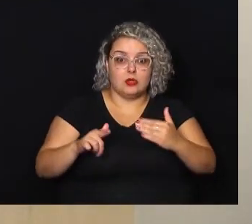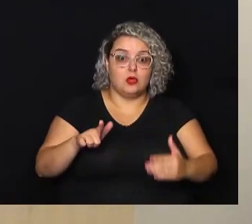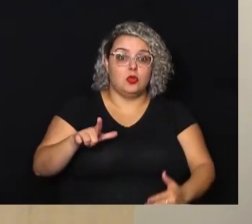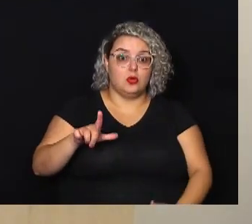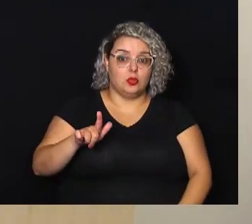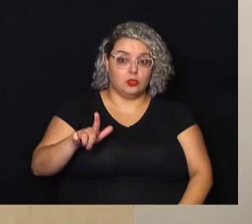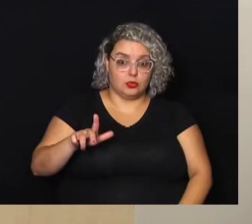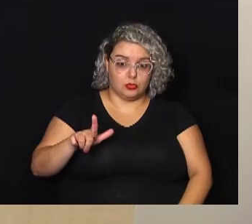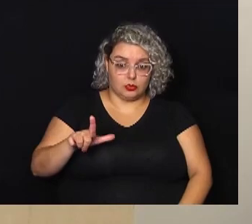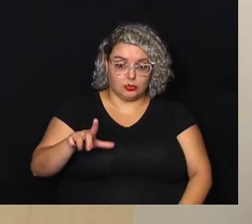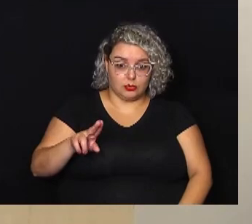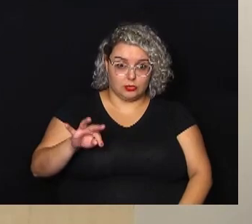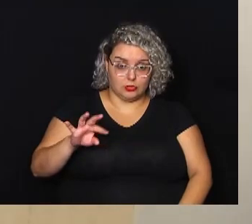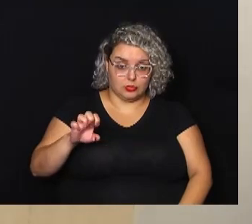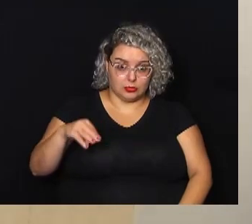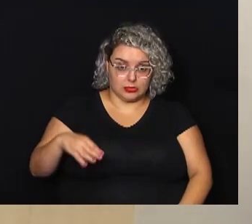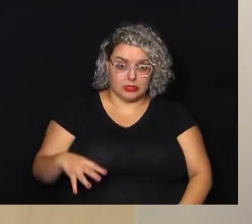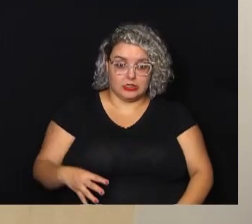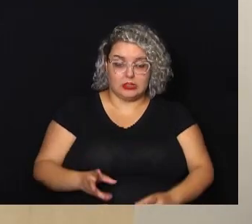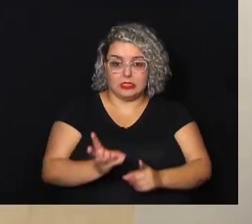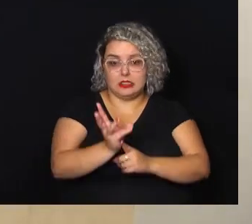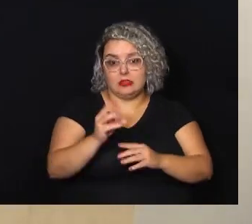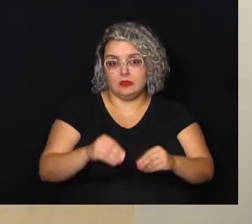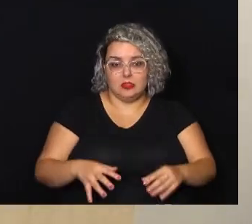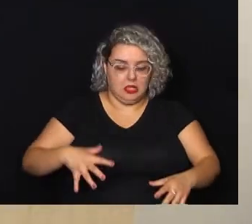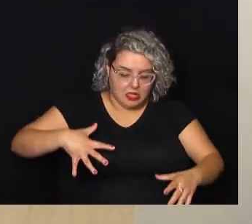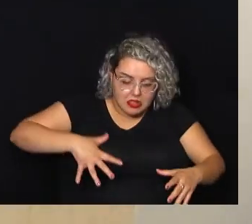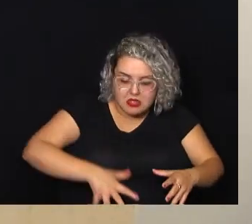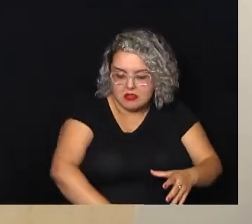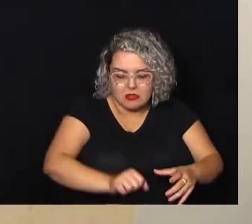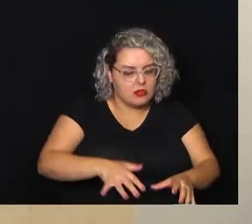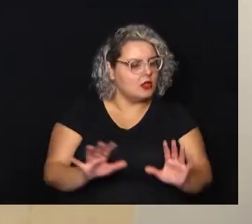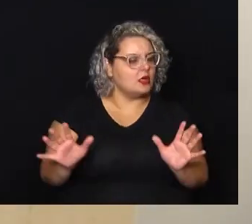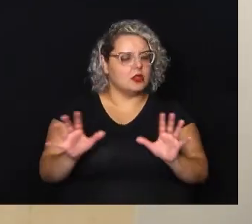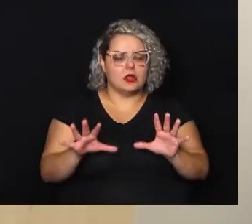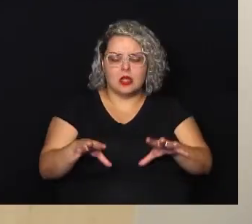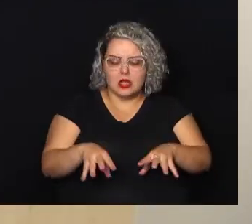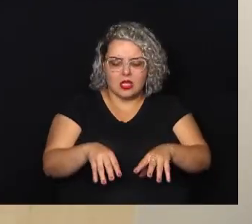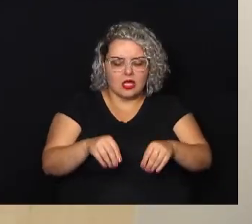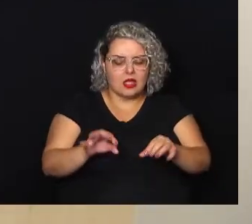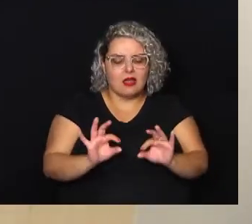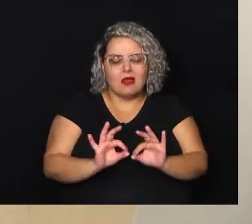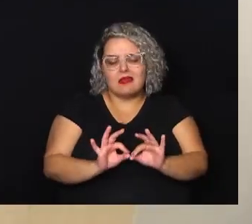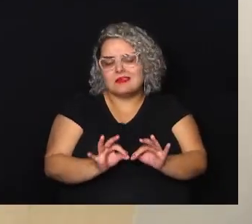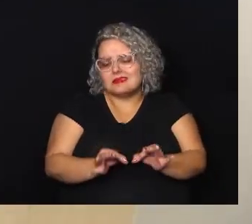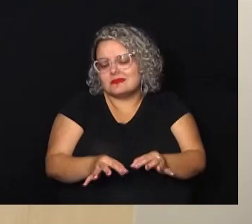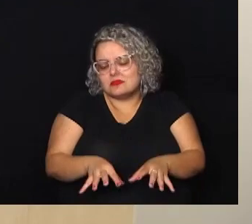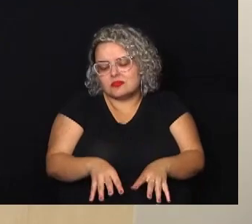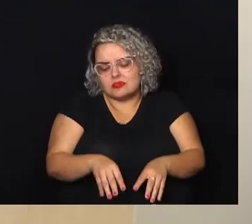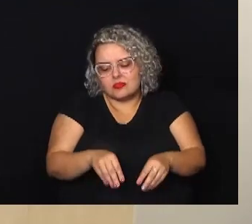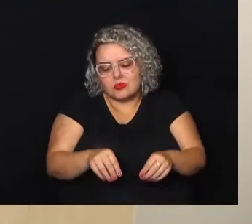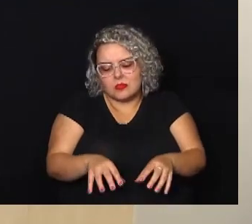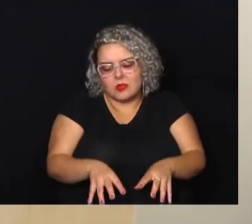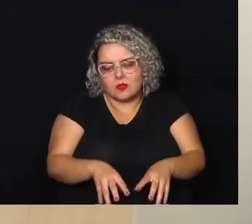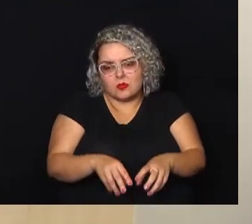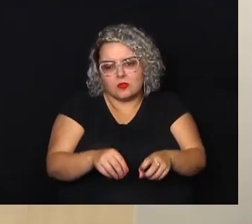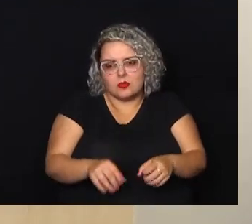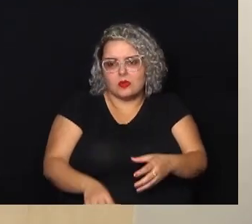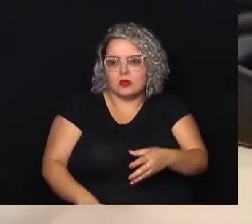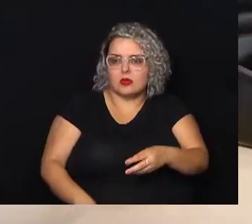o glúten da farinha, né? E ficar uma coisa elástica. Ah, então não tem que colocar força. Não, nada. é uma coisa